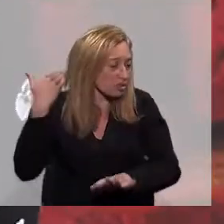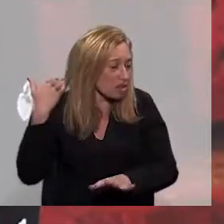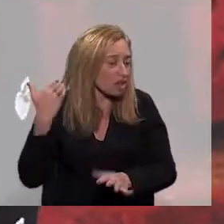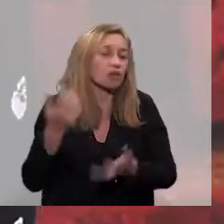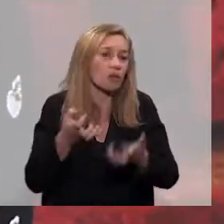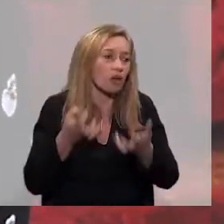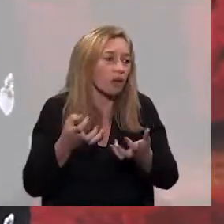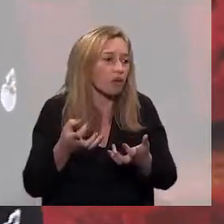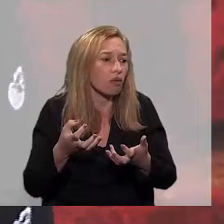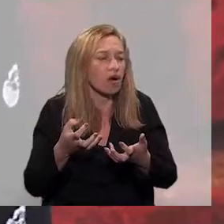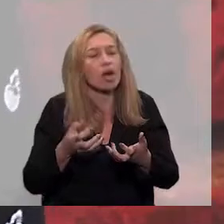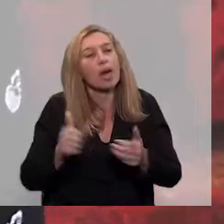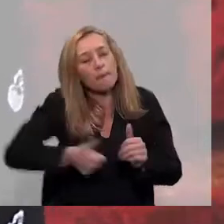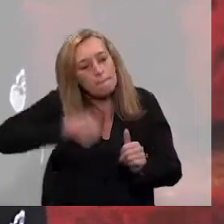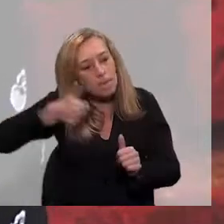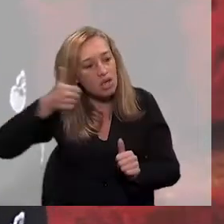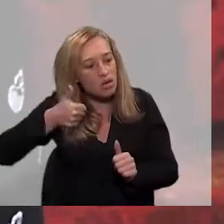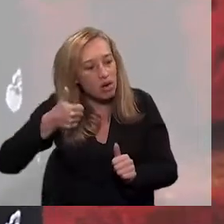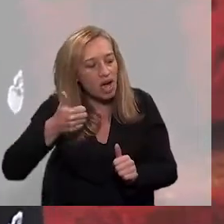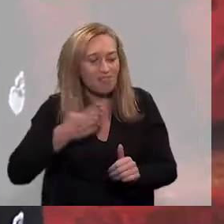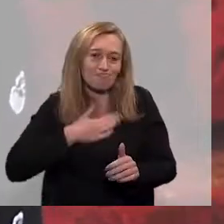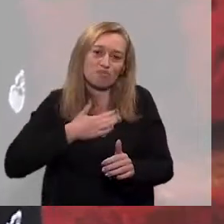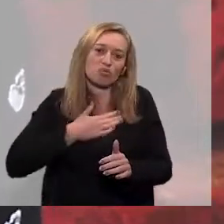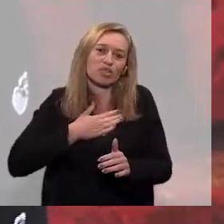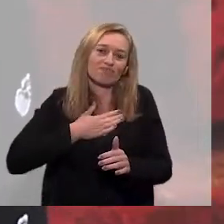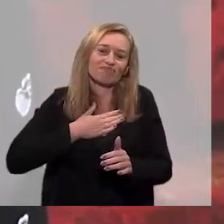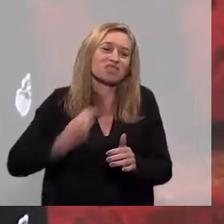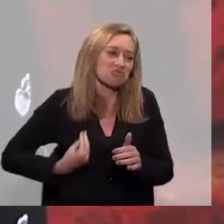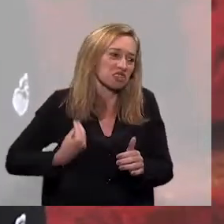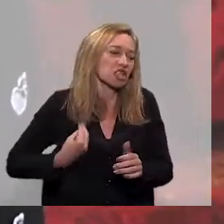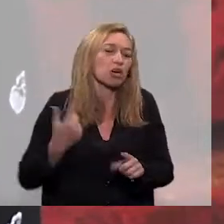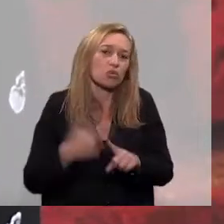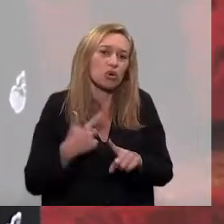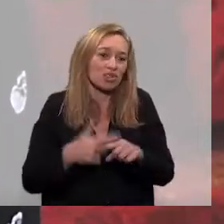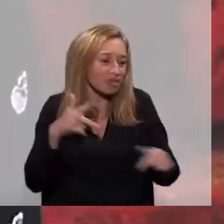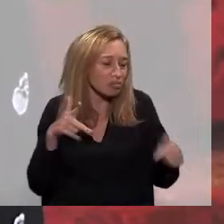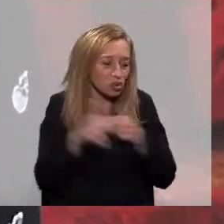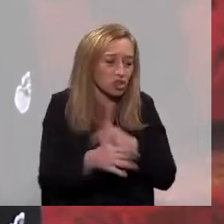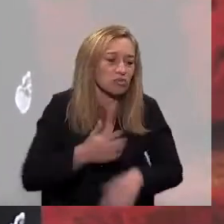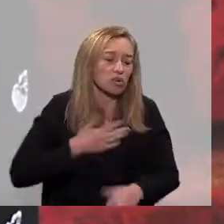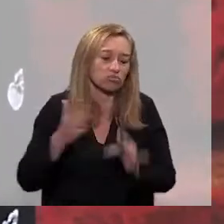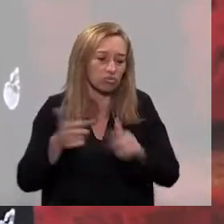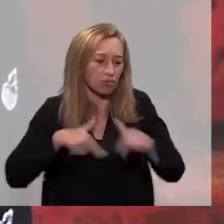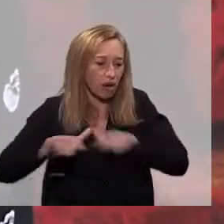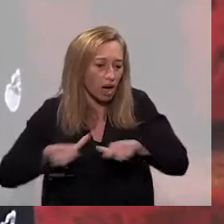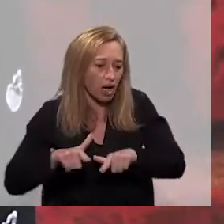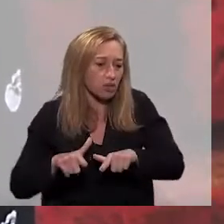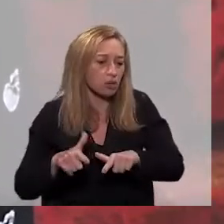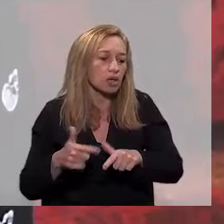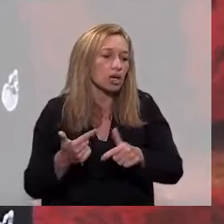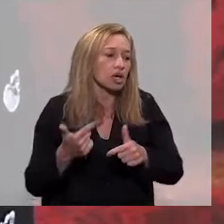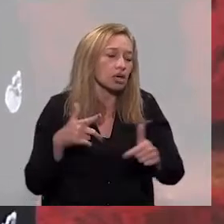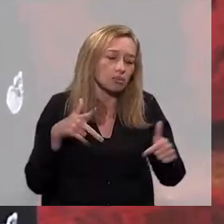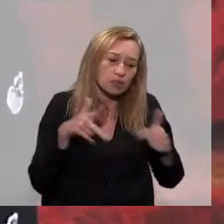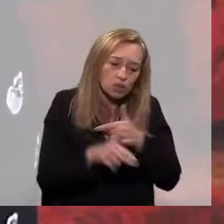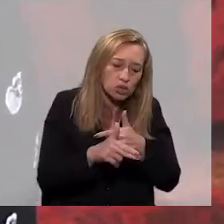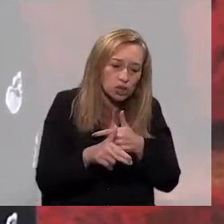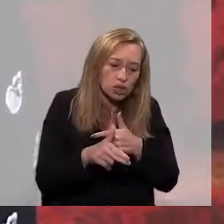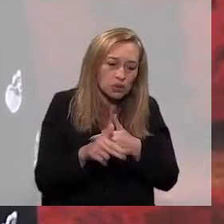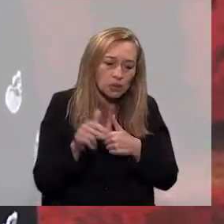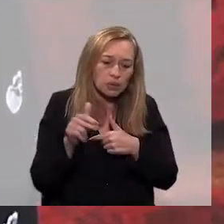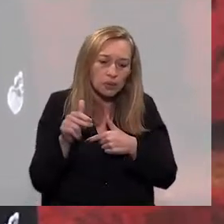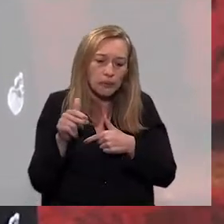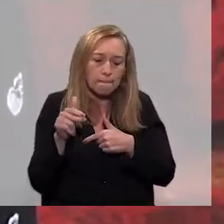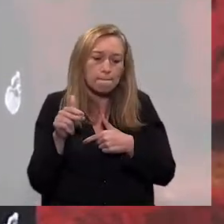no relacionamento, mas eu também quero melhorar por mim, porque isso está me prejudicando no meu trabalho, está me